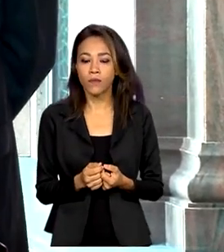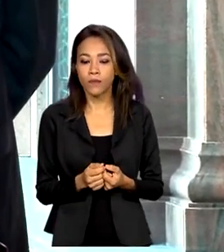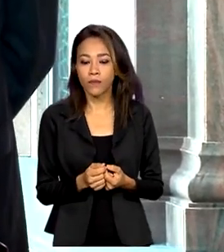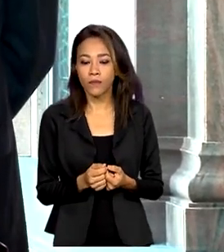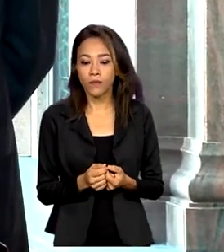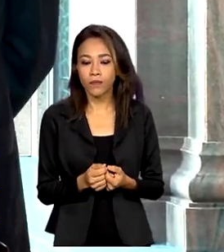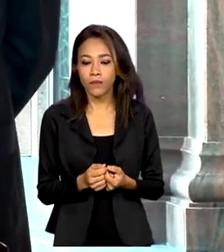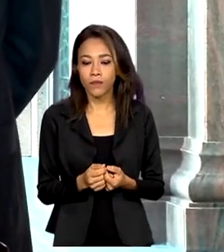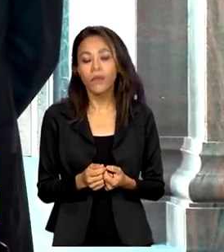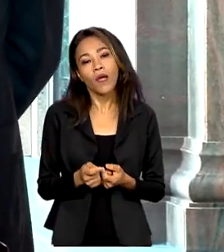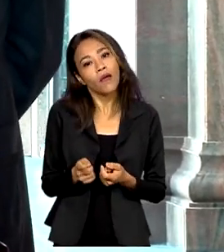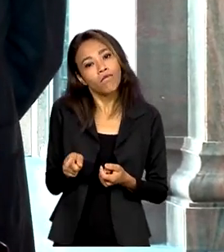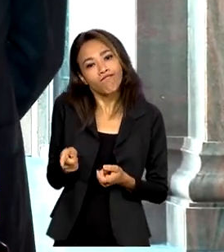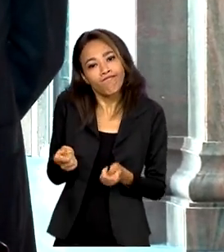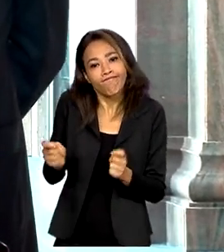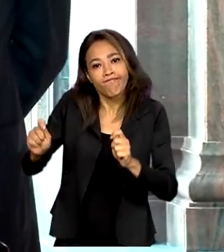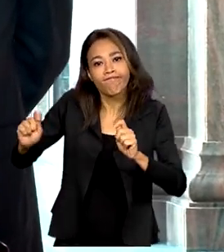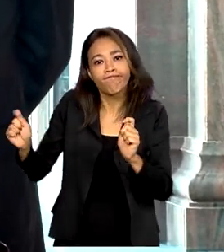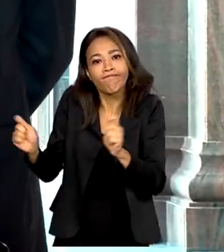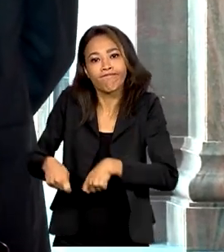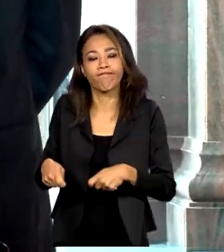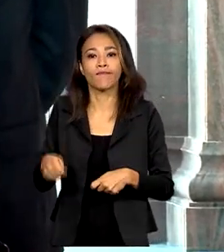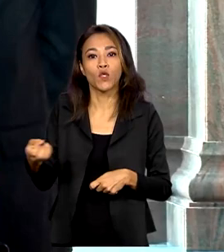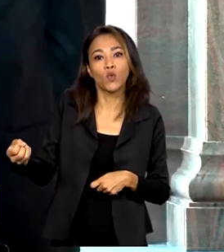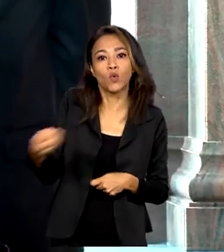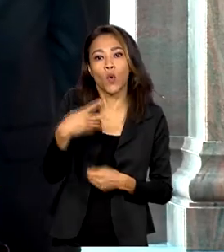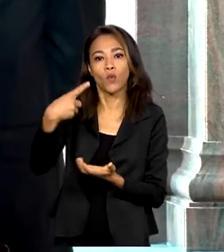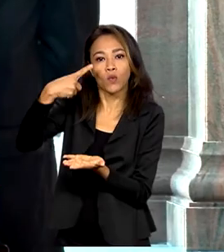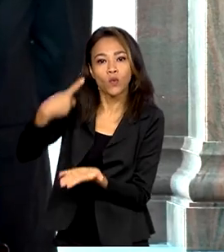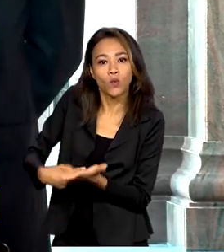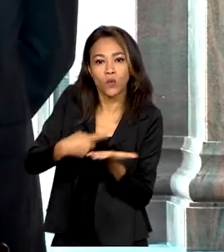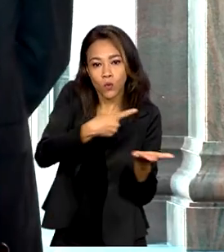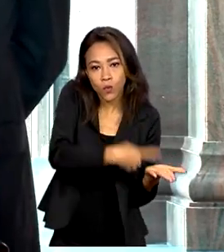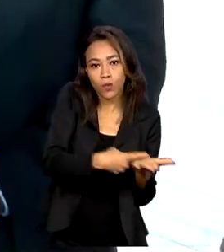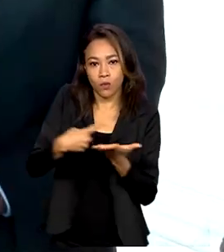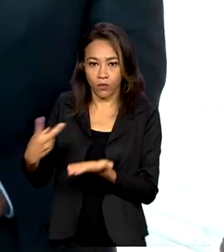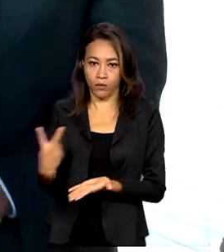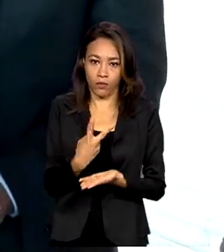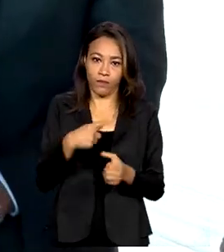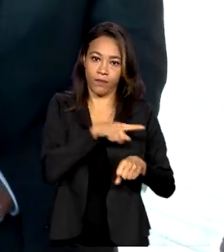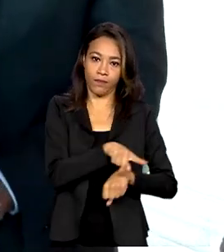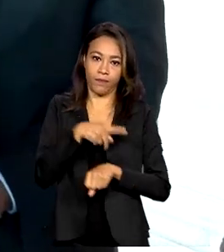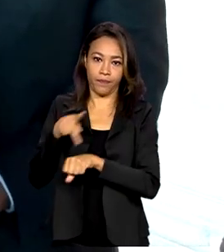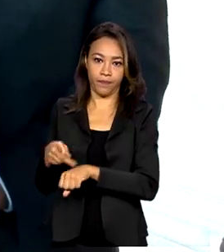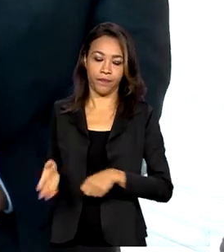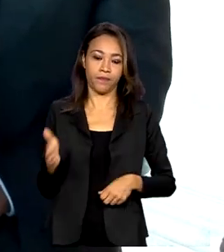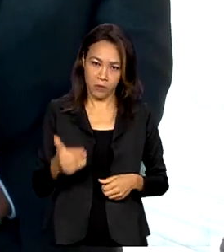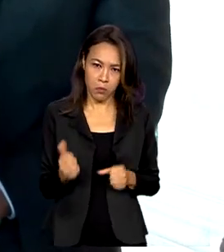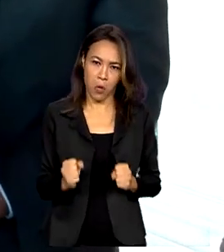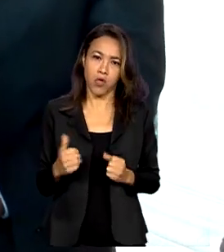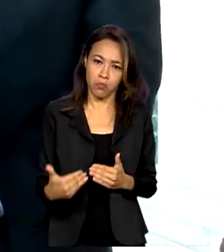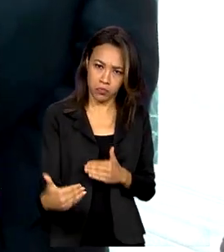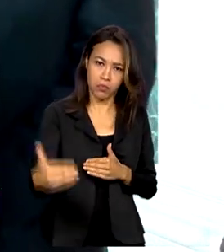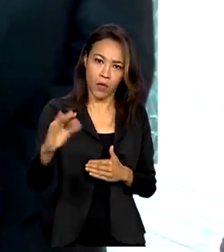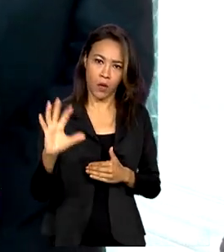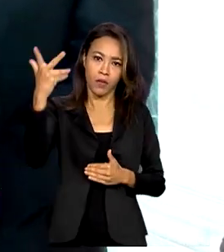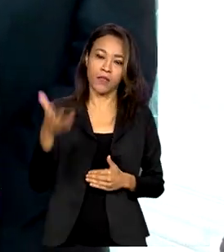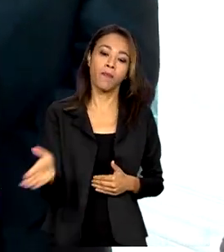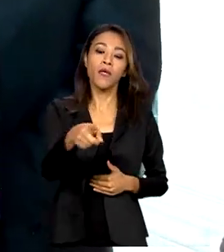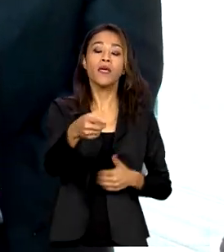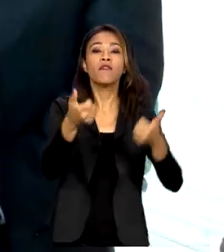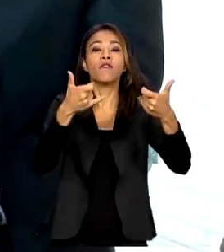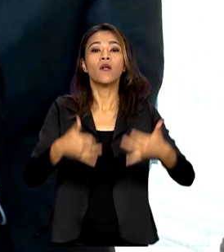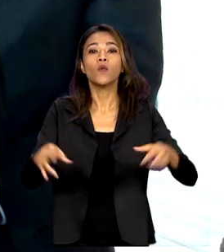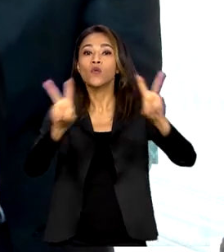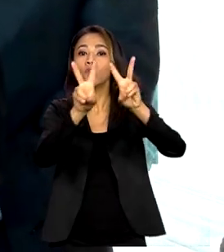é a possibilidade de novos acordos que podem ser feitos. Lula comentou ainda sobre a guerra na